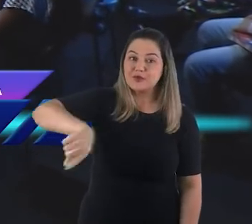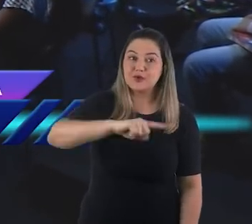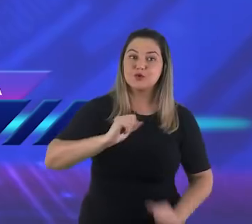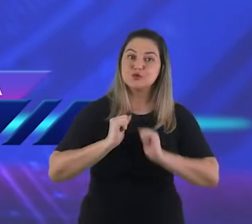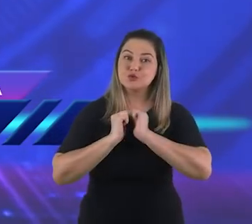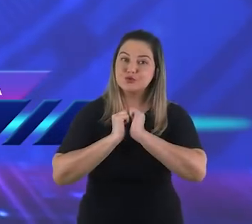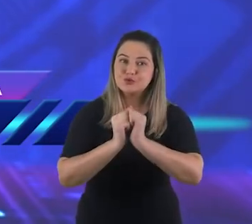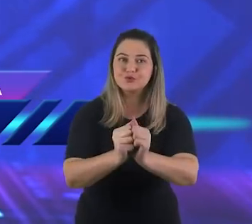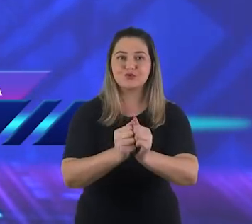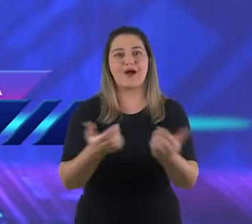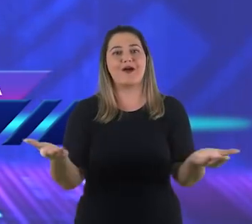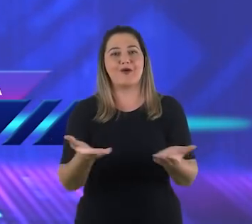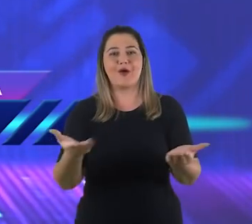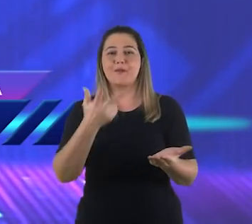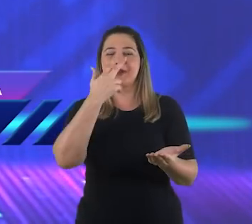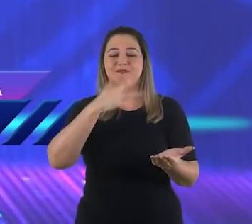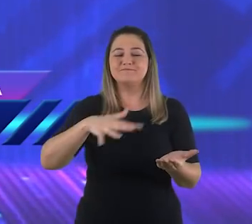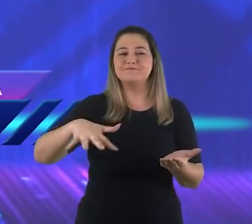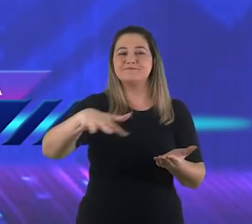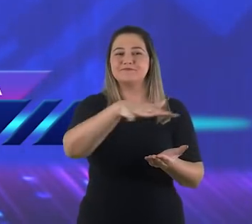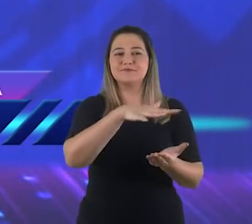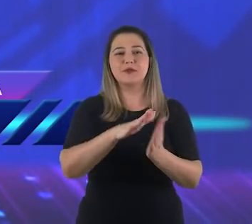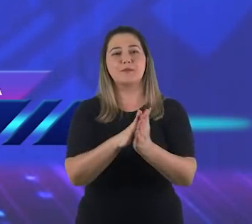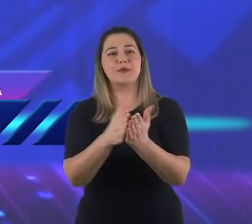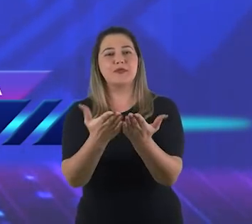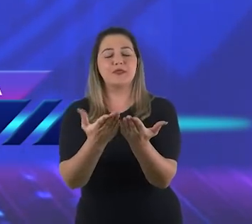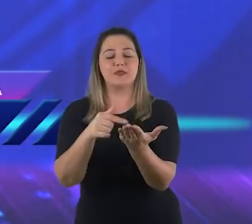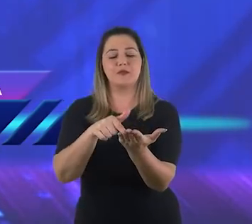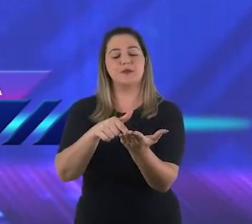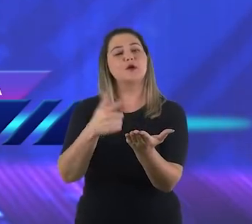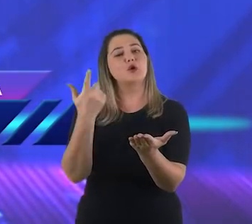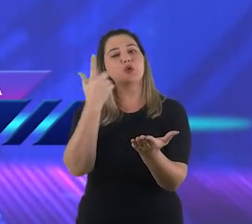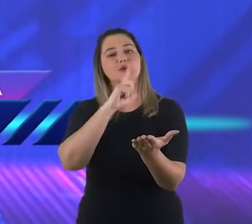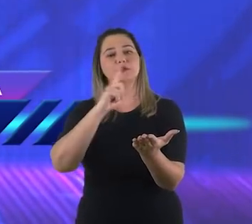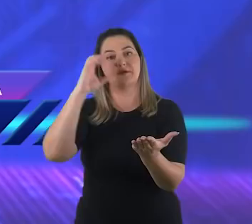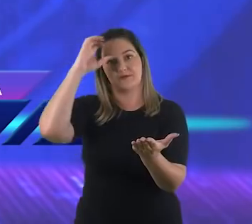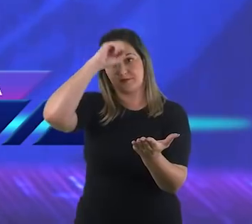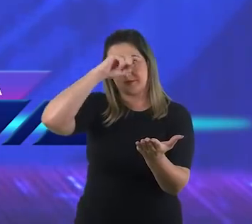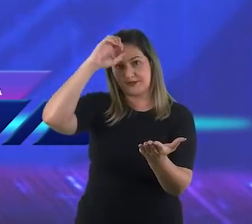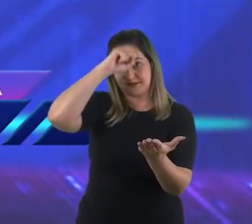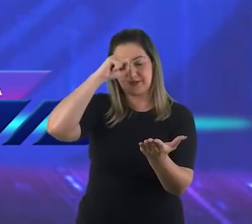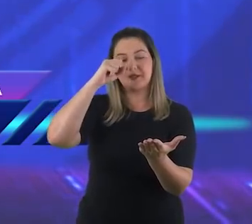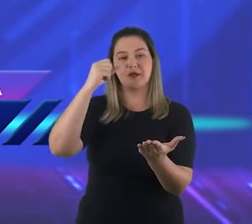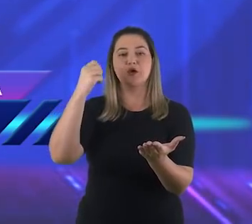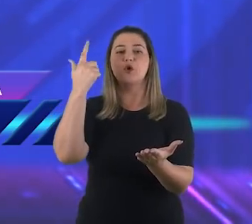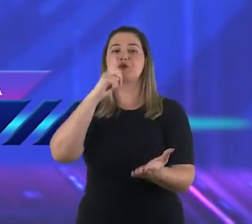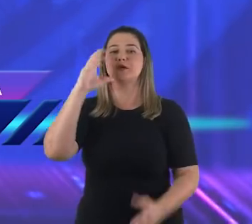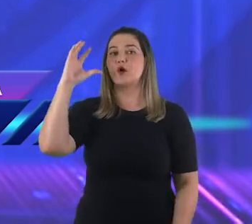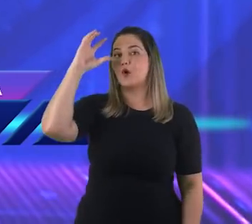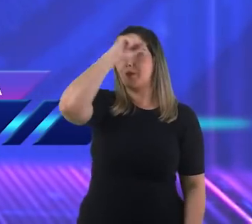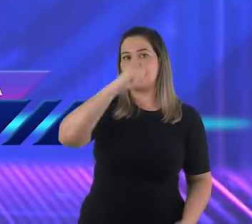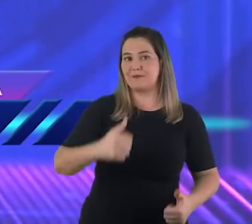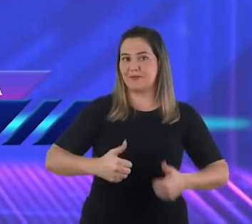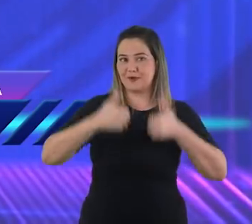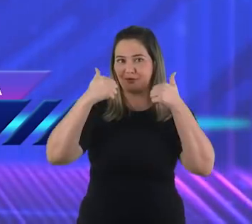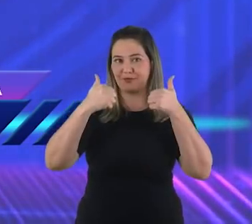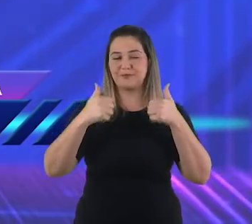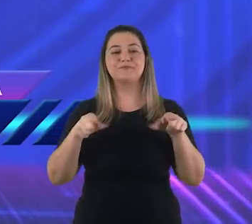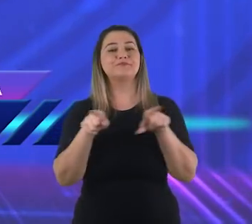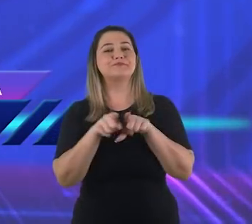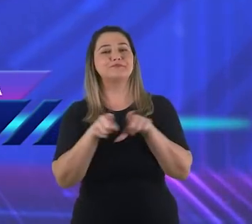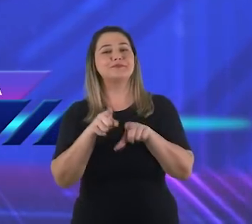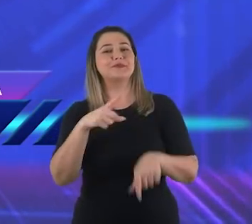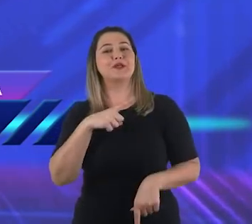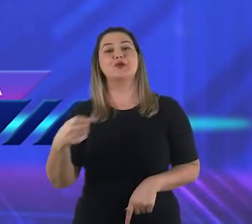juntos participaremos desta arena para conhecer e compreender melhor as revelações que Deus tem para nós. E tem